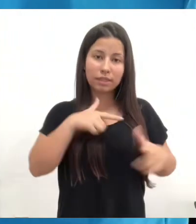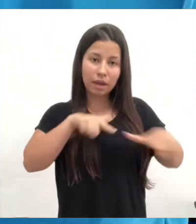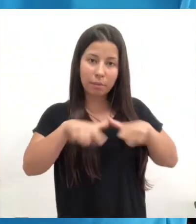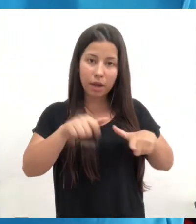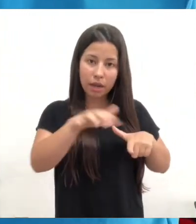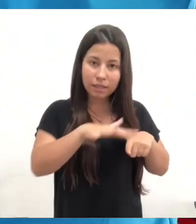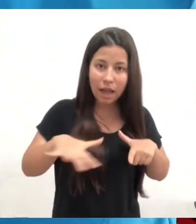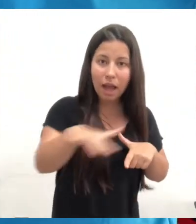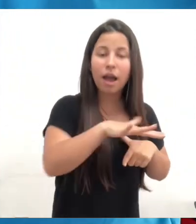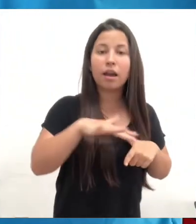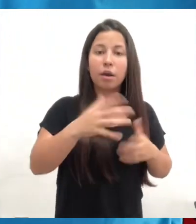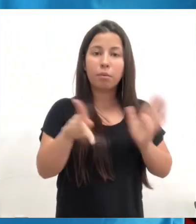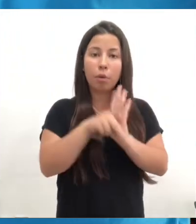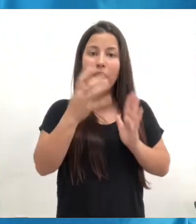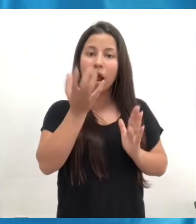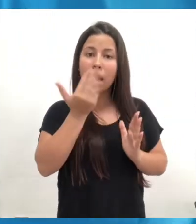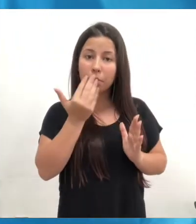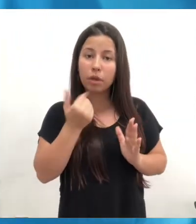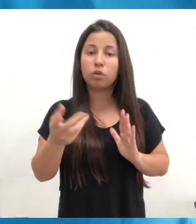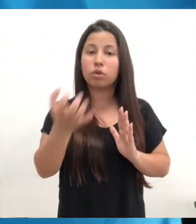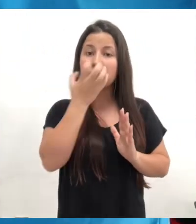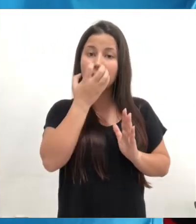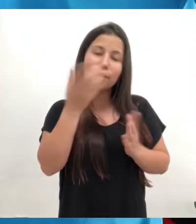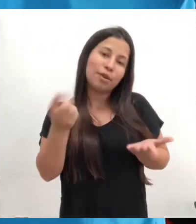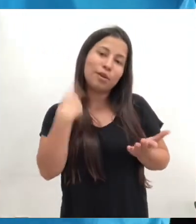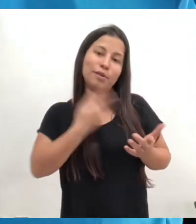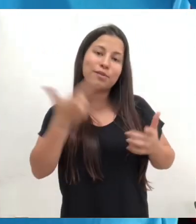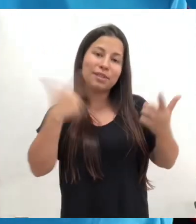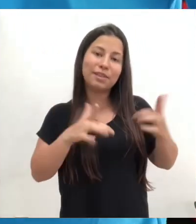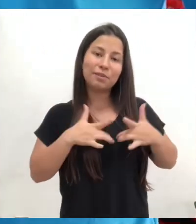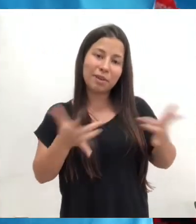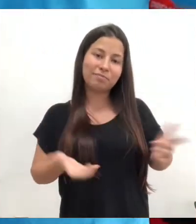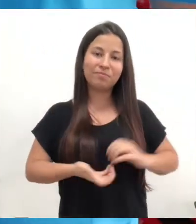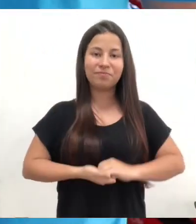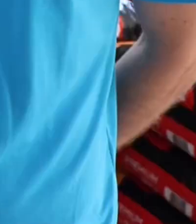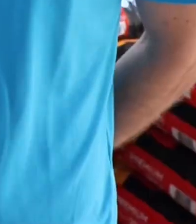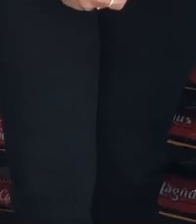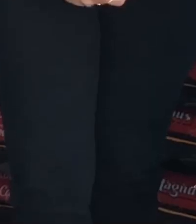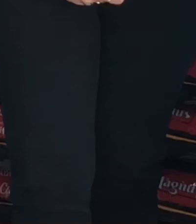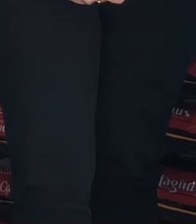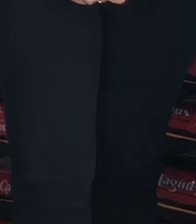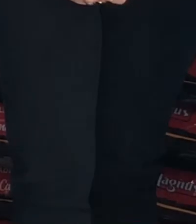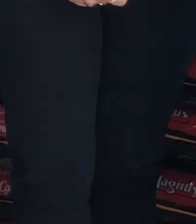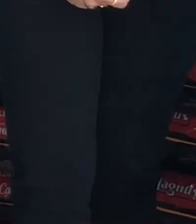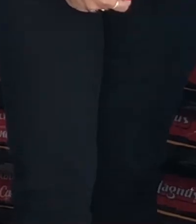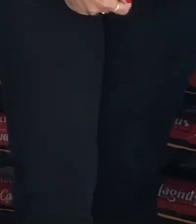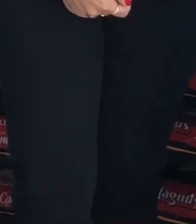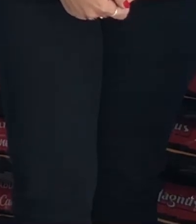gente atua nesse ramo de alimento para pet, a gente consegue contribuir dessa forma.